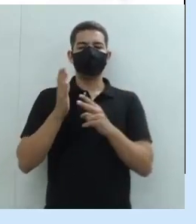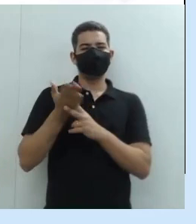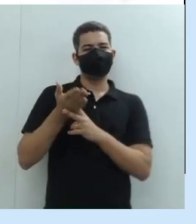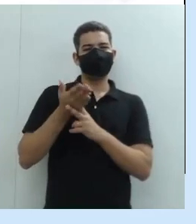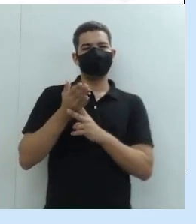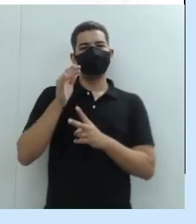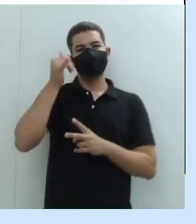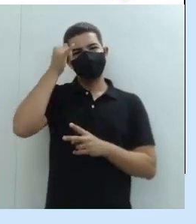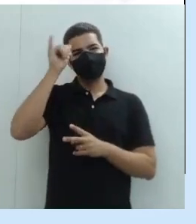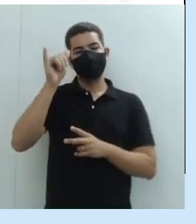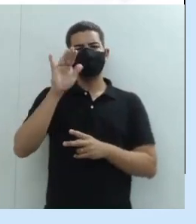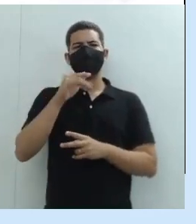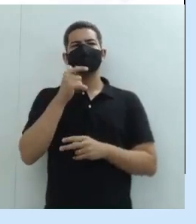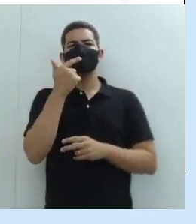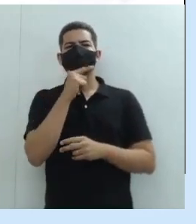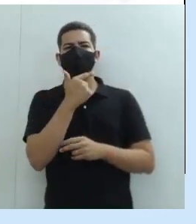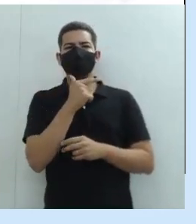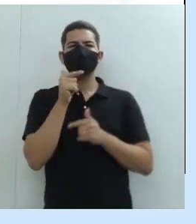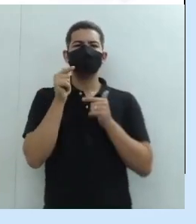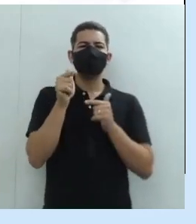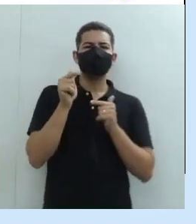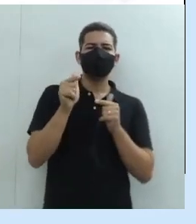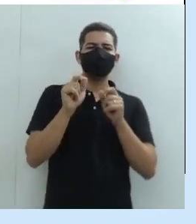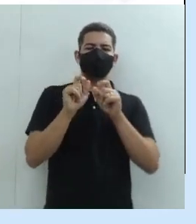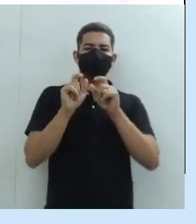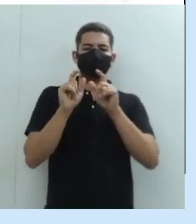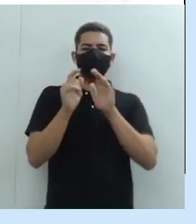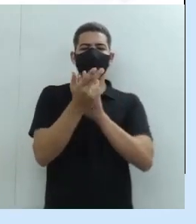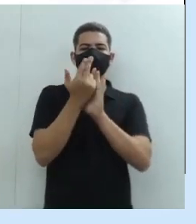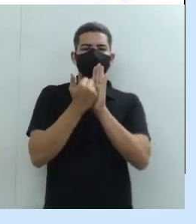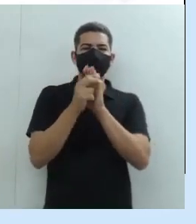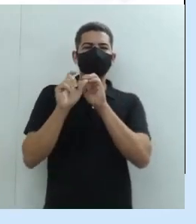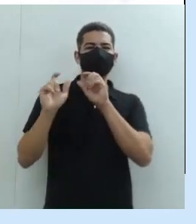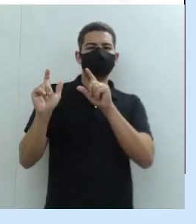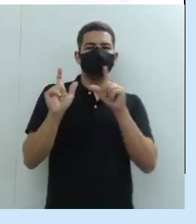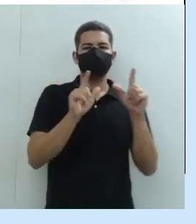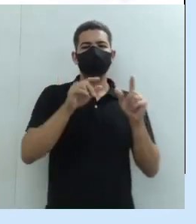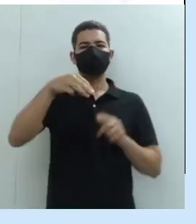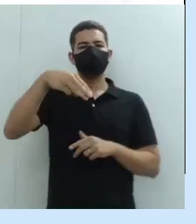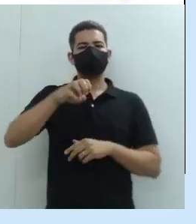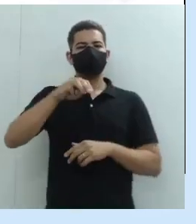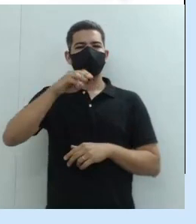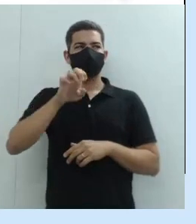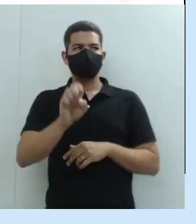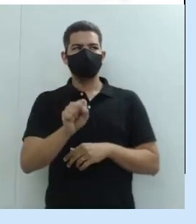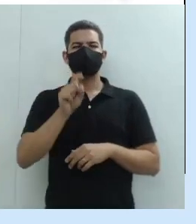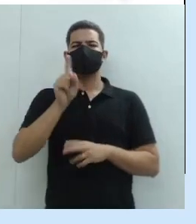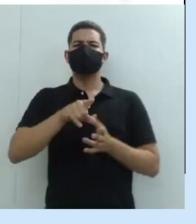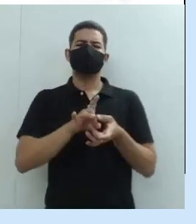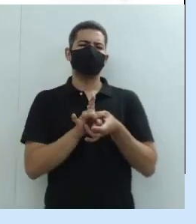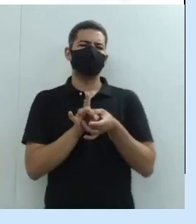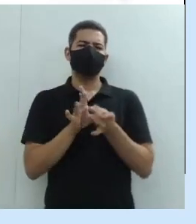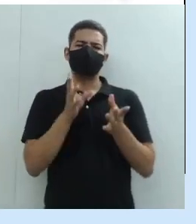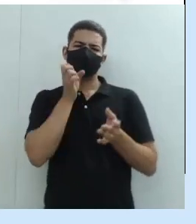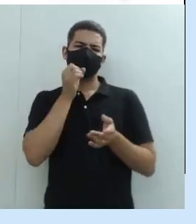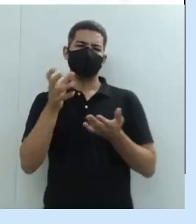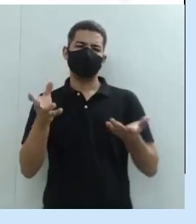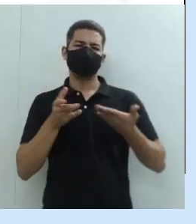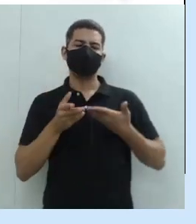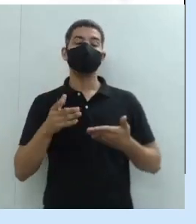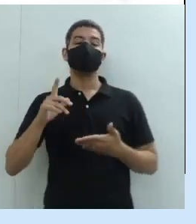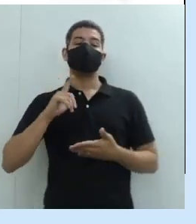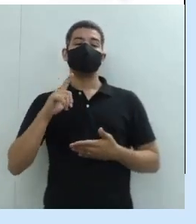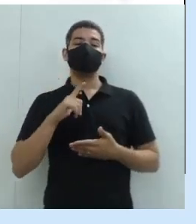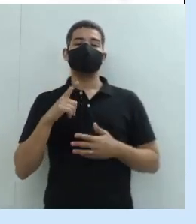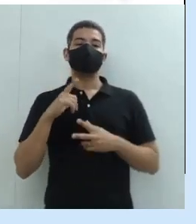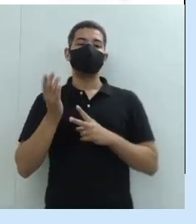fala. No humor, na tirinha, na charge, nos memes, é super bem-vindo, gente. A ambiguidade é um